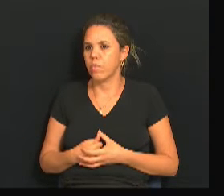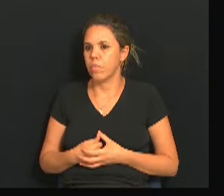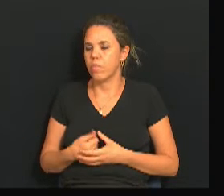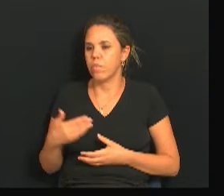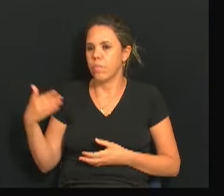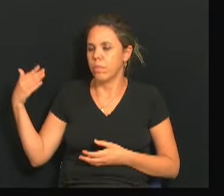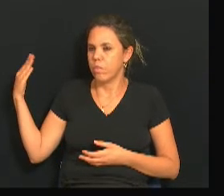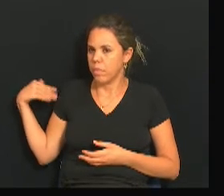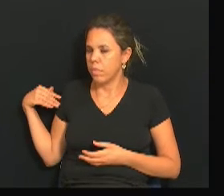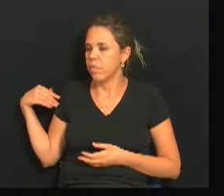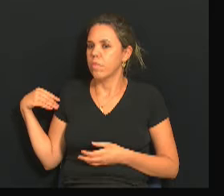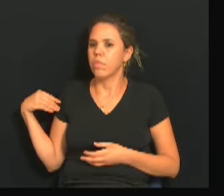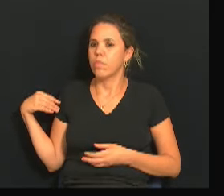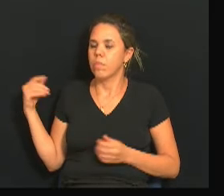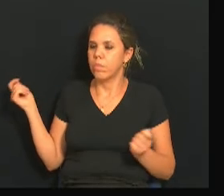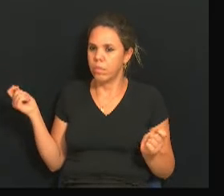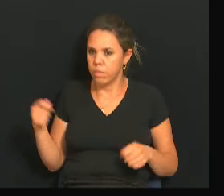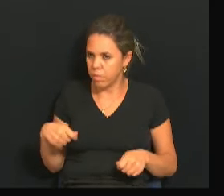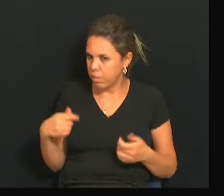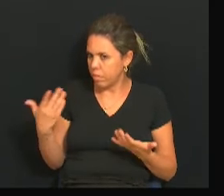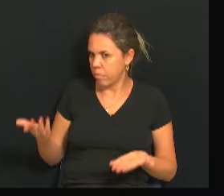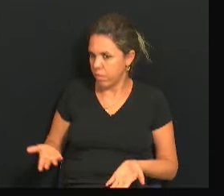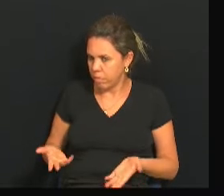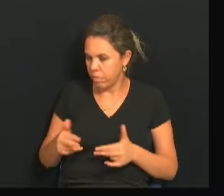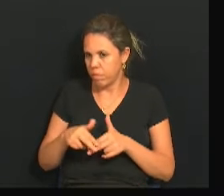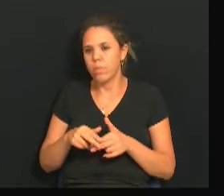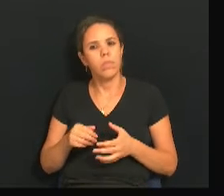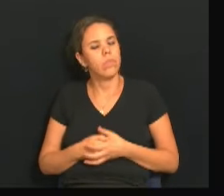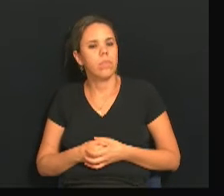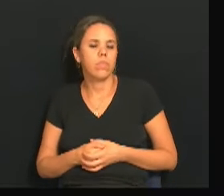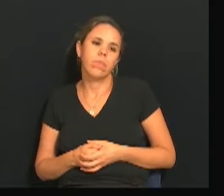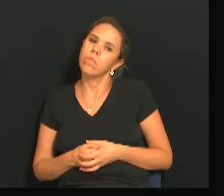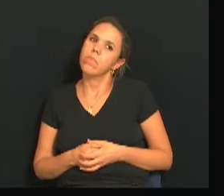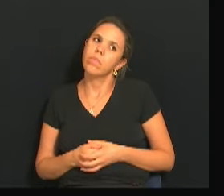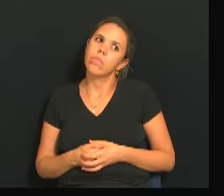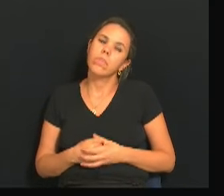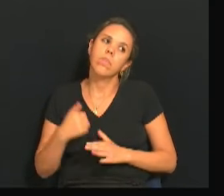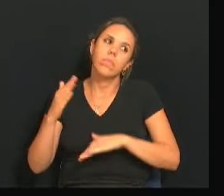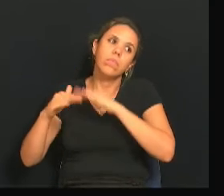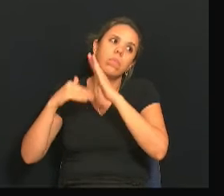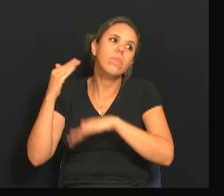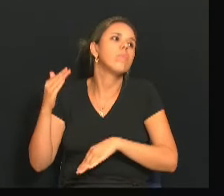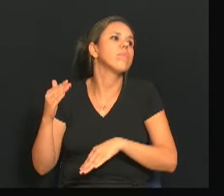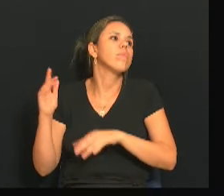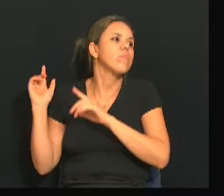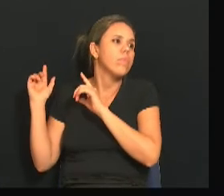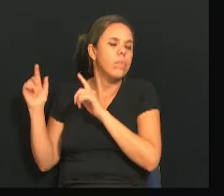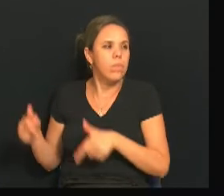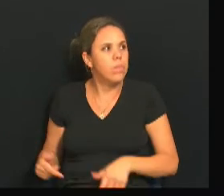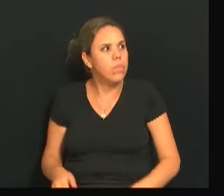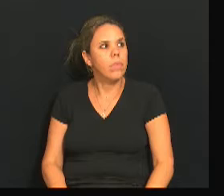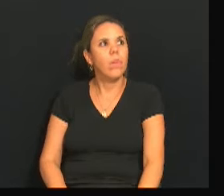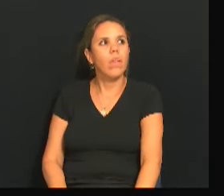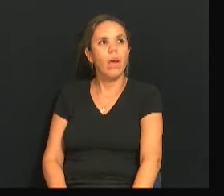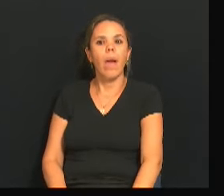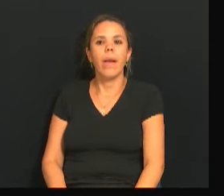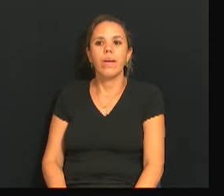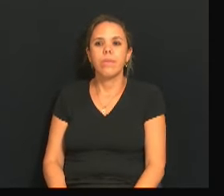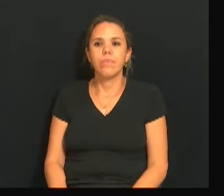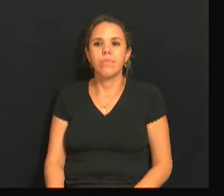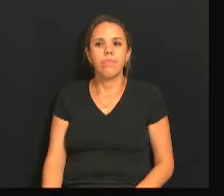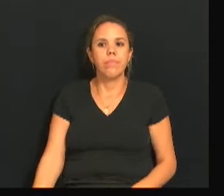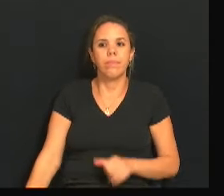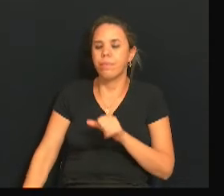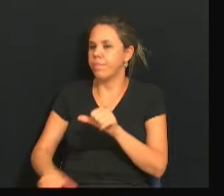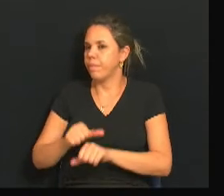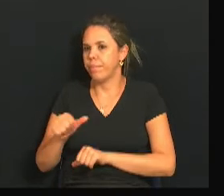naquelas circunstâncias, dado um avanço conservador, né? Não que esse avanço não que isso tenha mudado